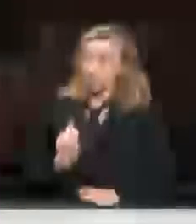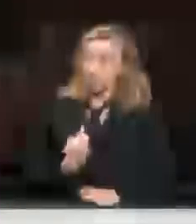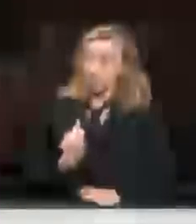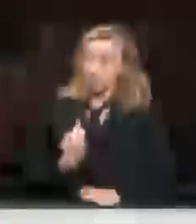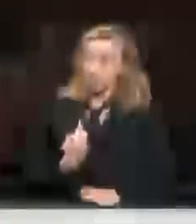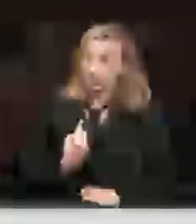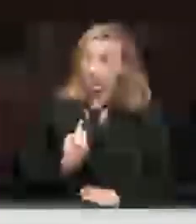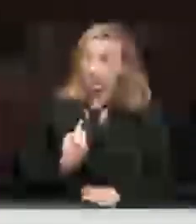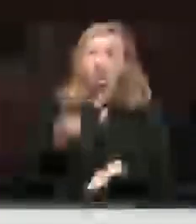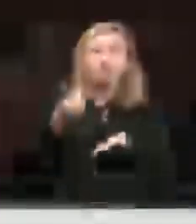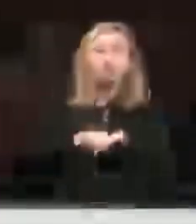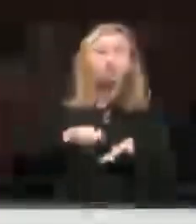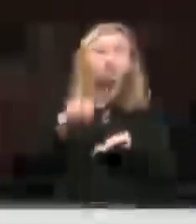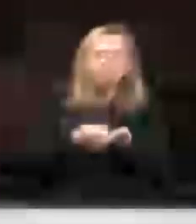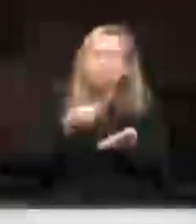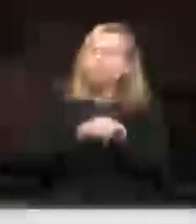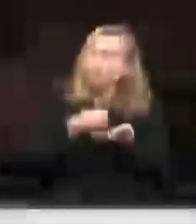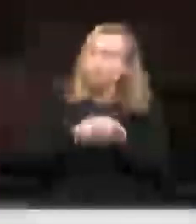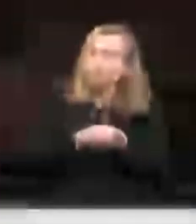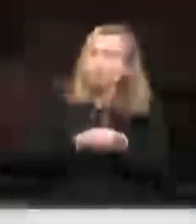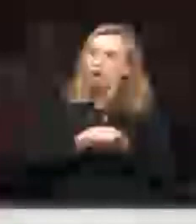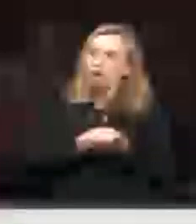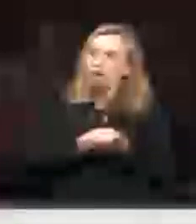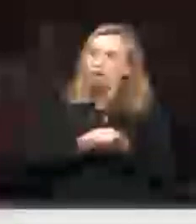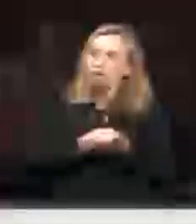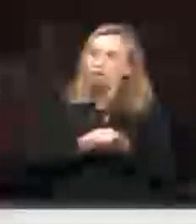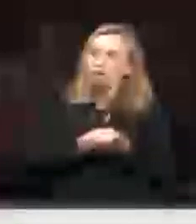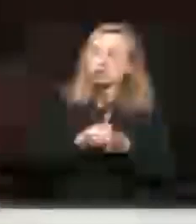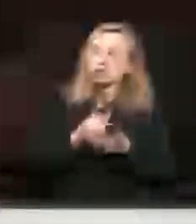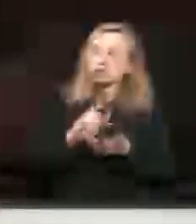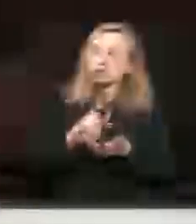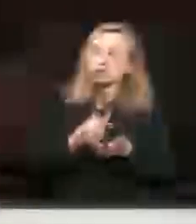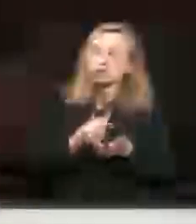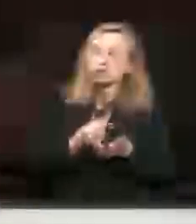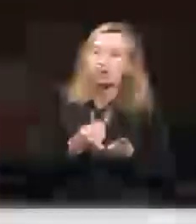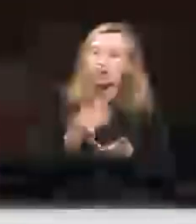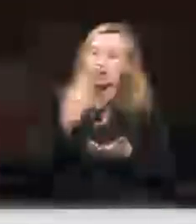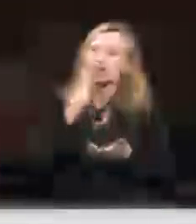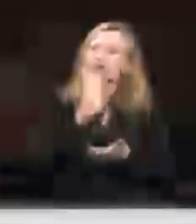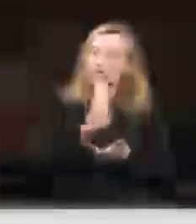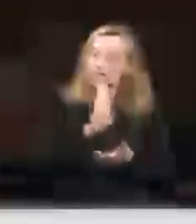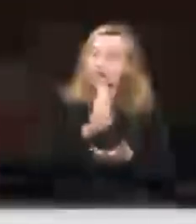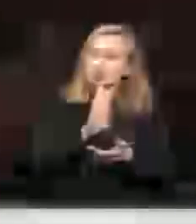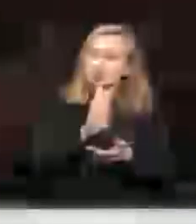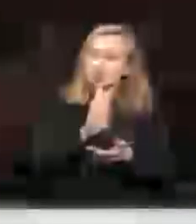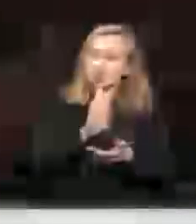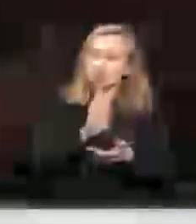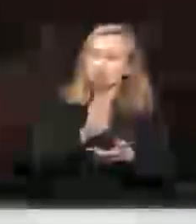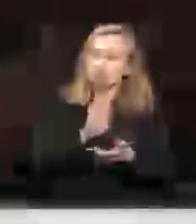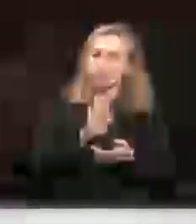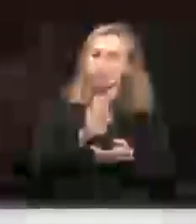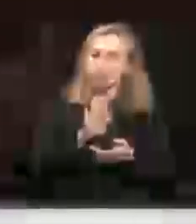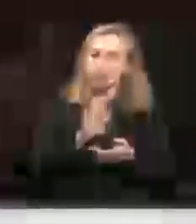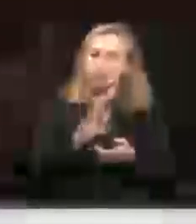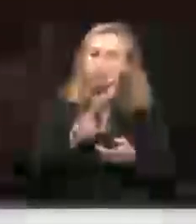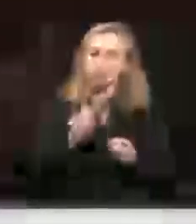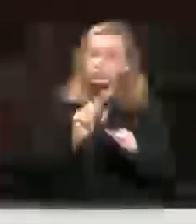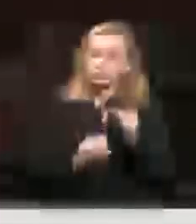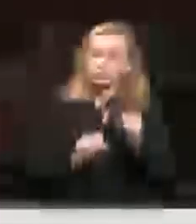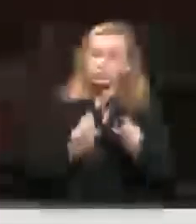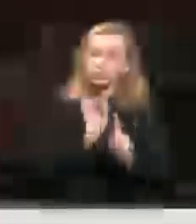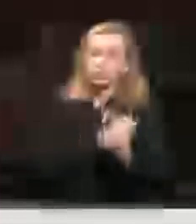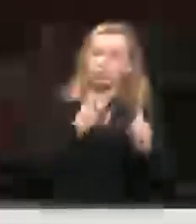aqui cobrar os compromissos que levaram a sociedade a escolher